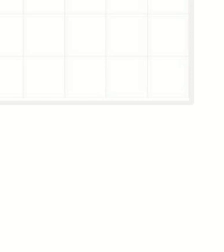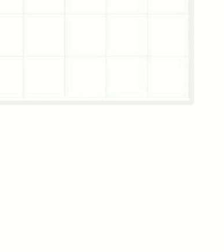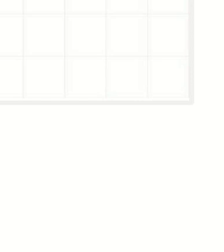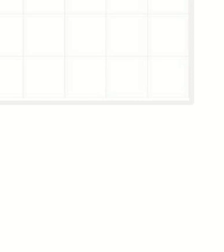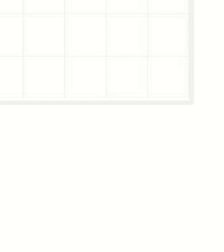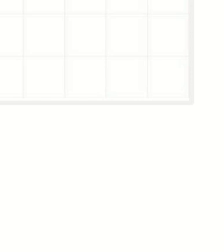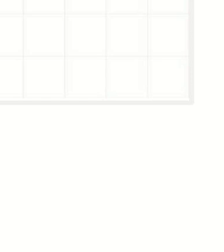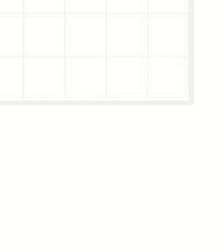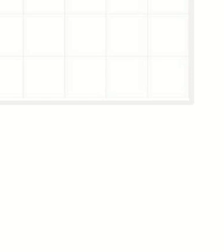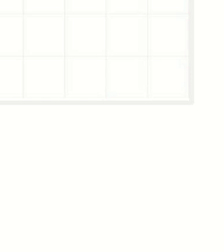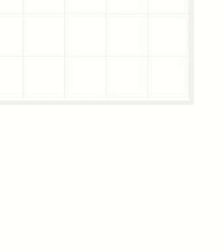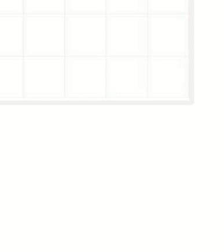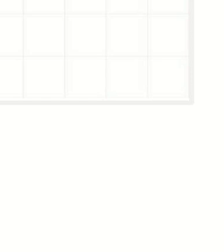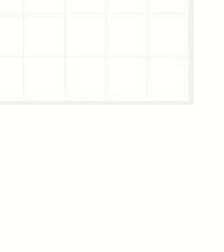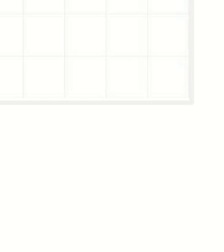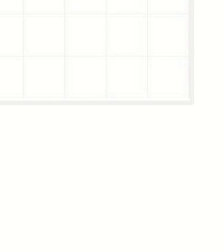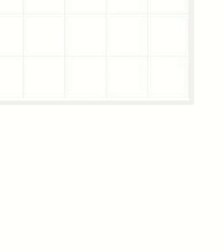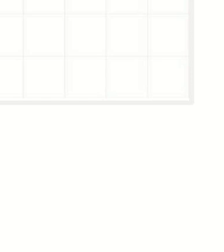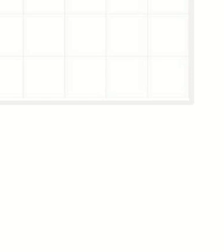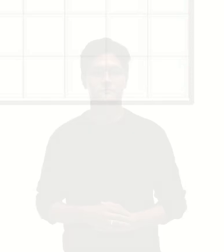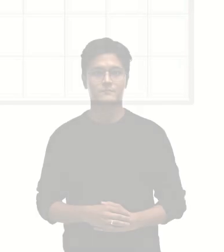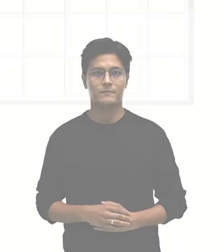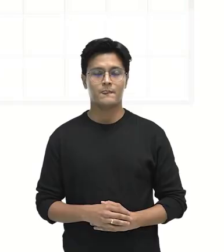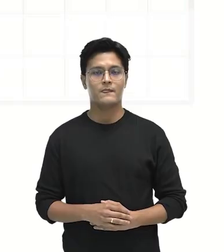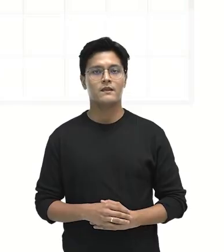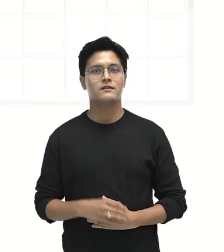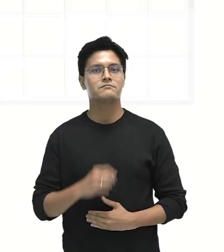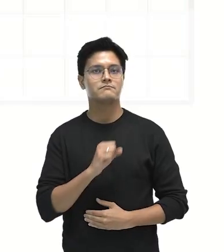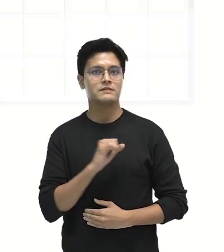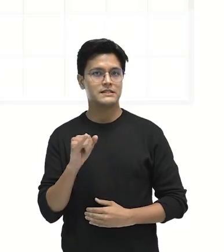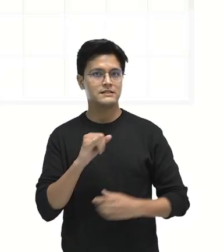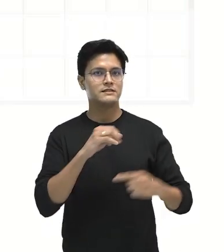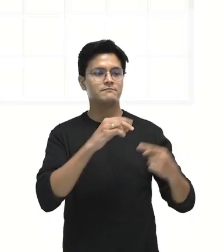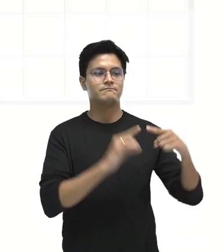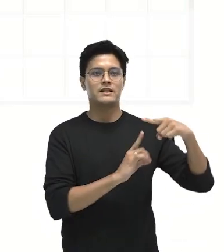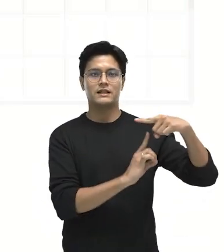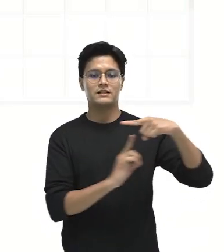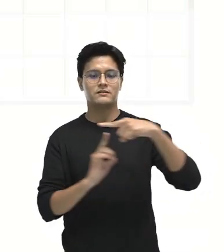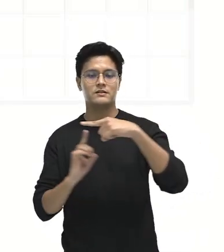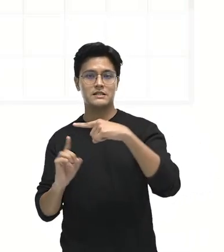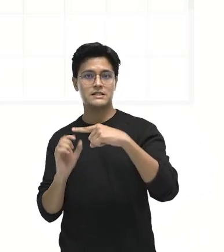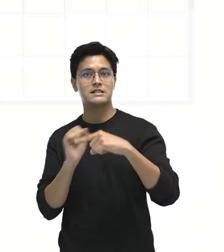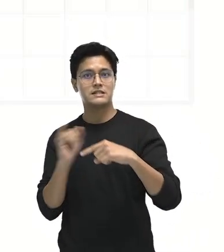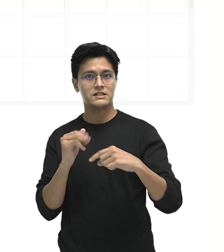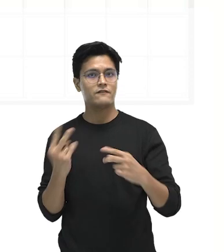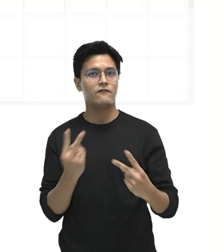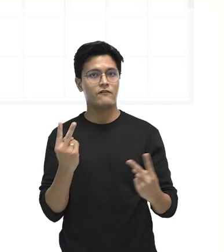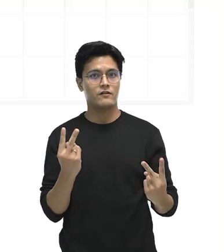tranquila. Quando os denominadores forem iguais, que é o caso aqui, tá? Você vai